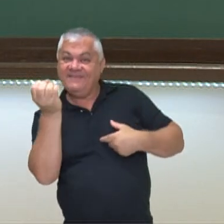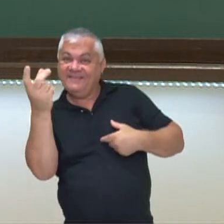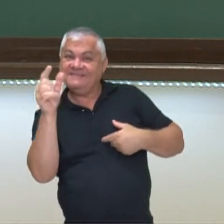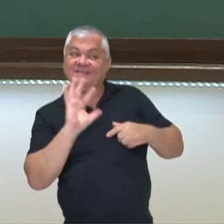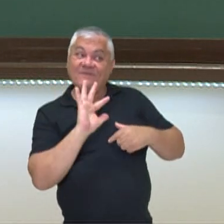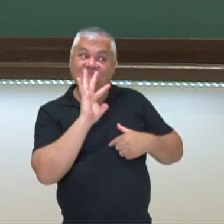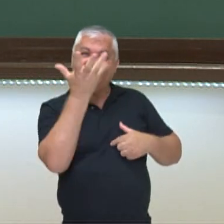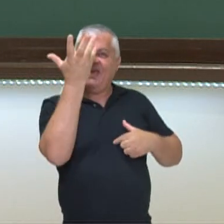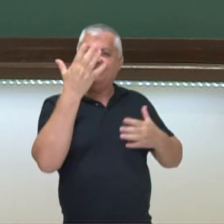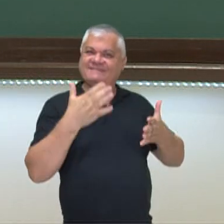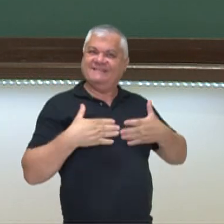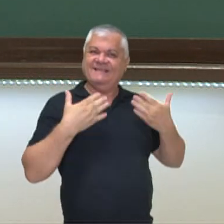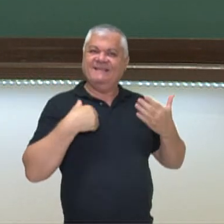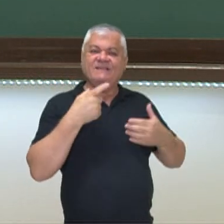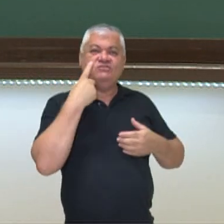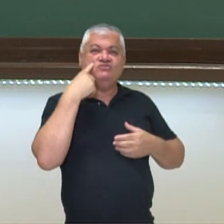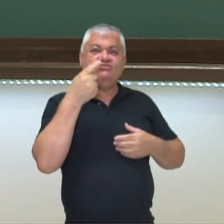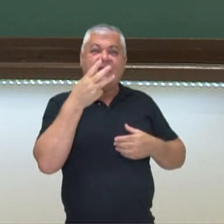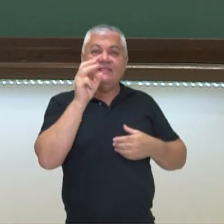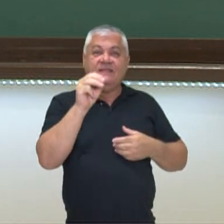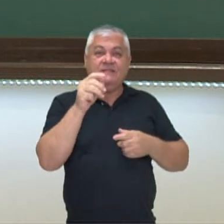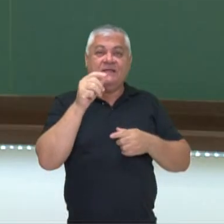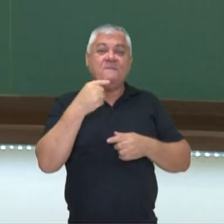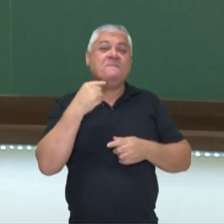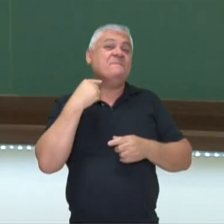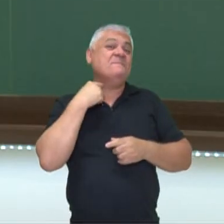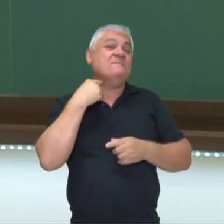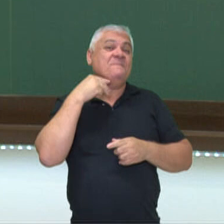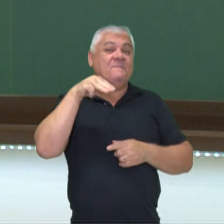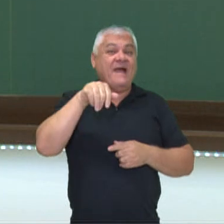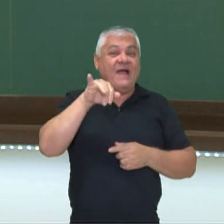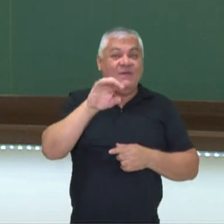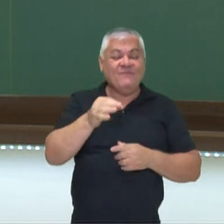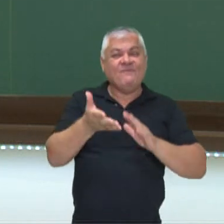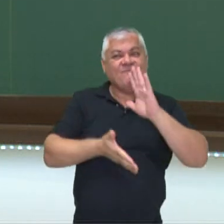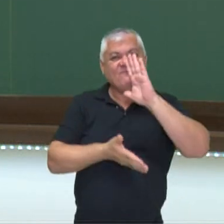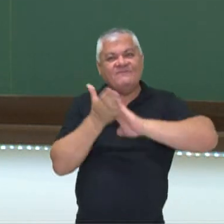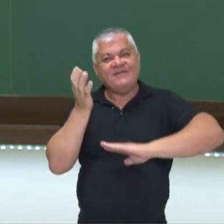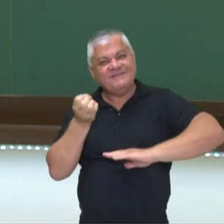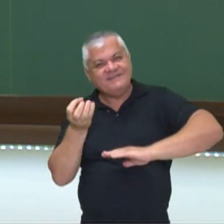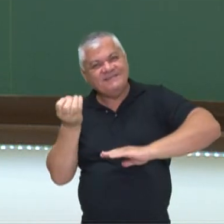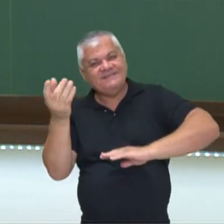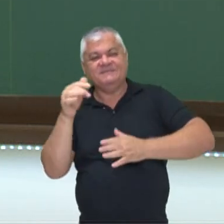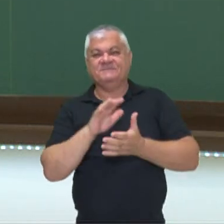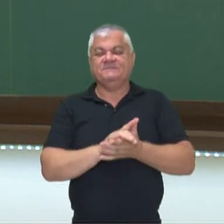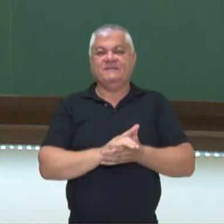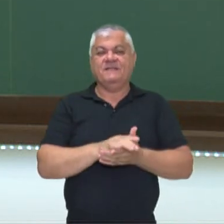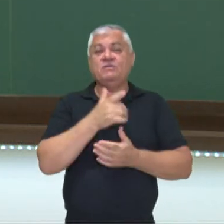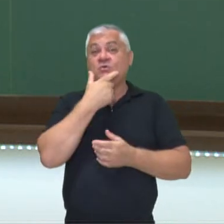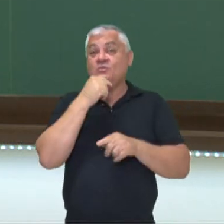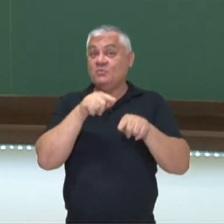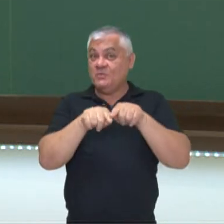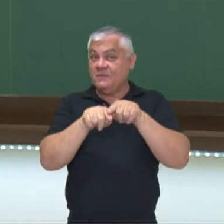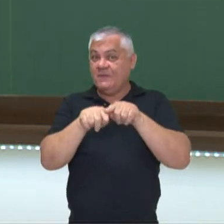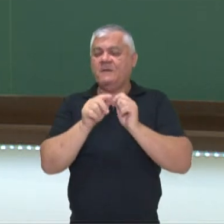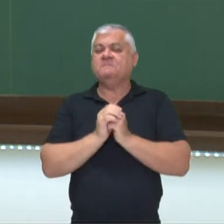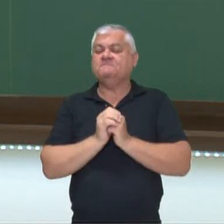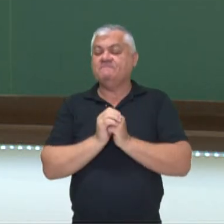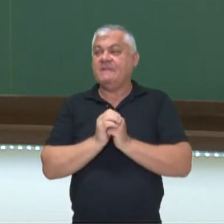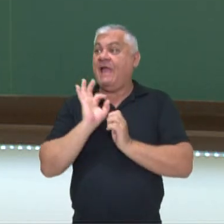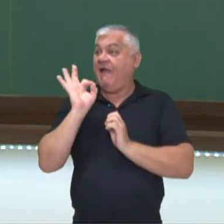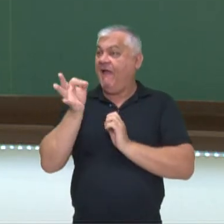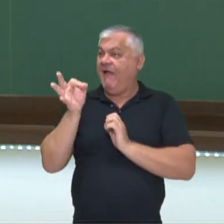ela vai viajar dia 30 de maio. Então, quem disse isso foi o próprio irmão dela. E elas planejam fazer